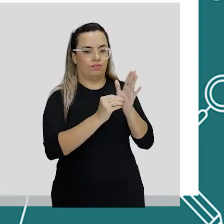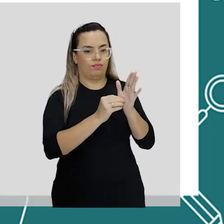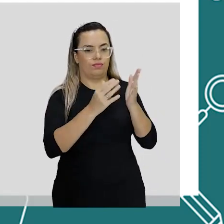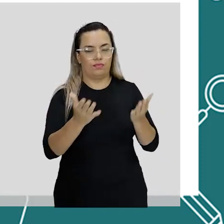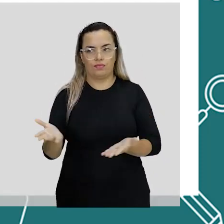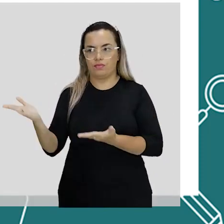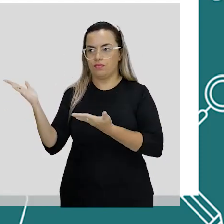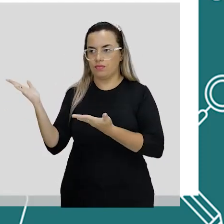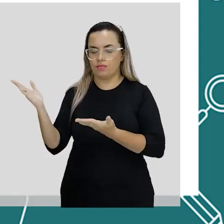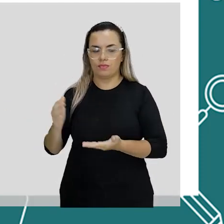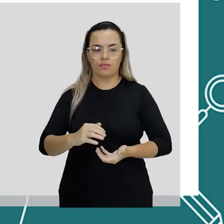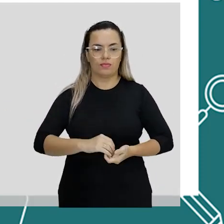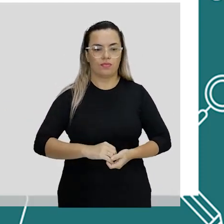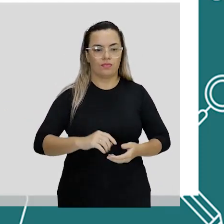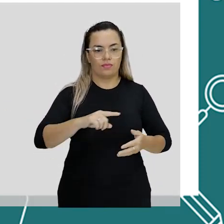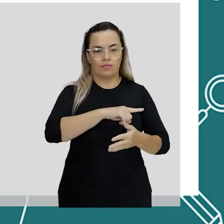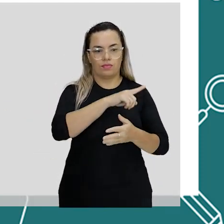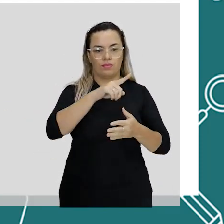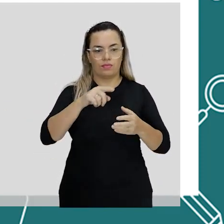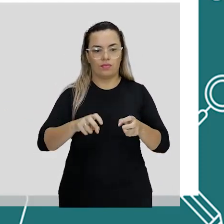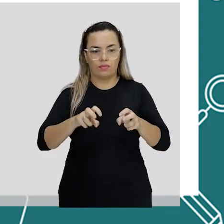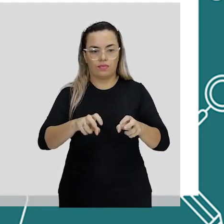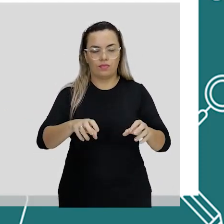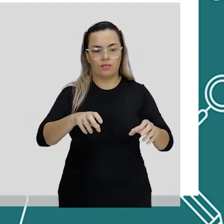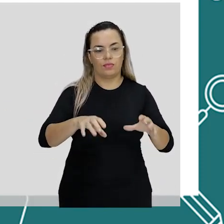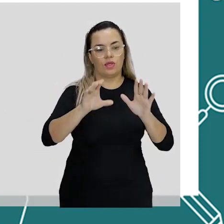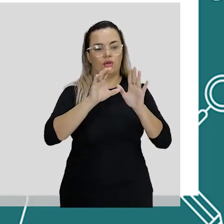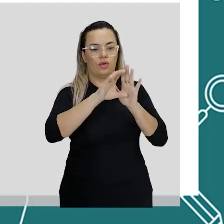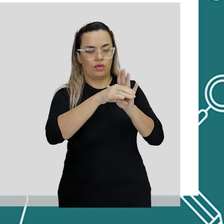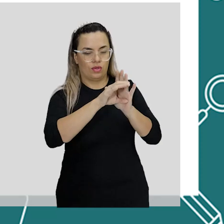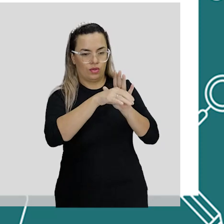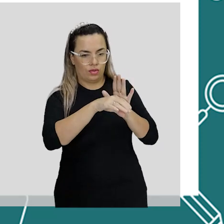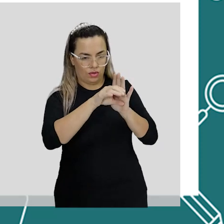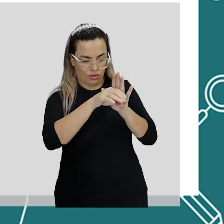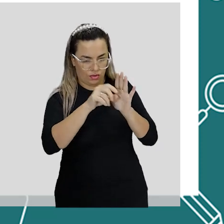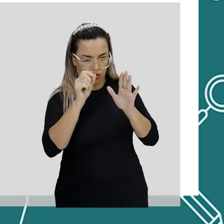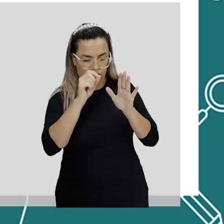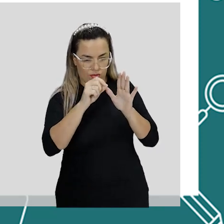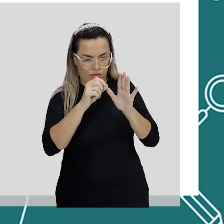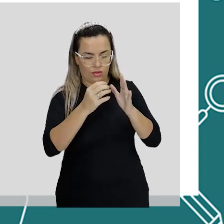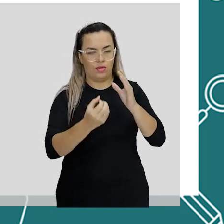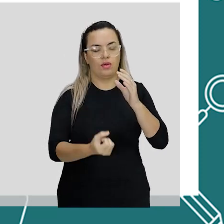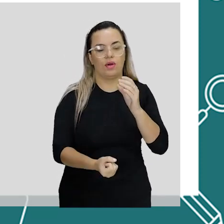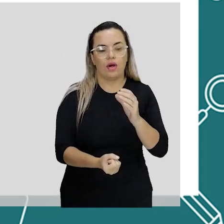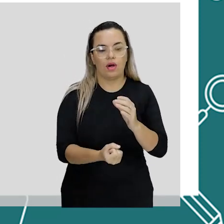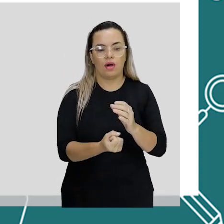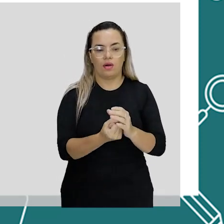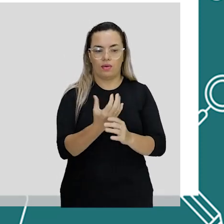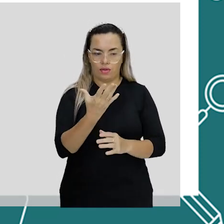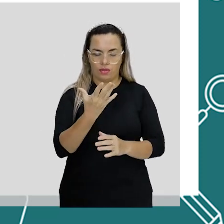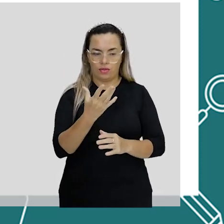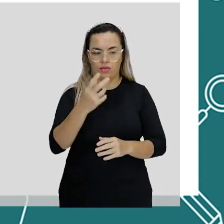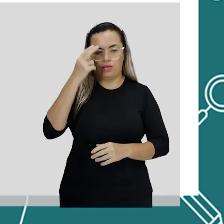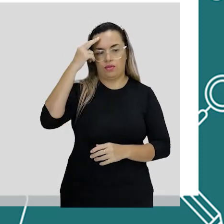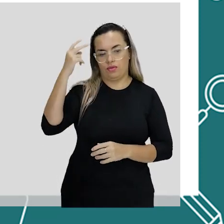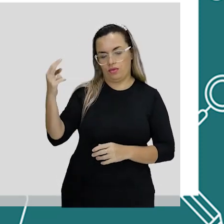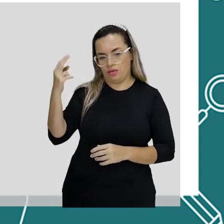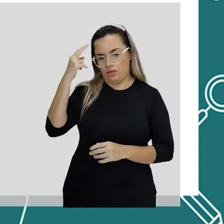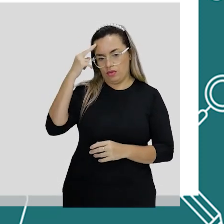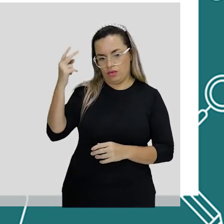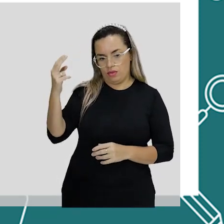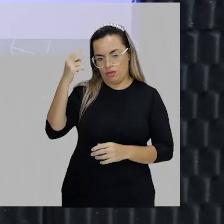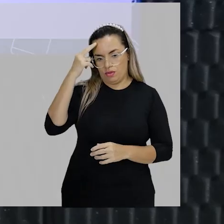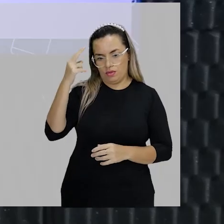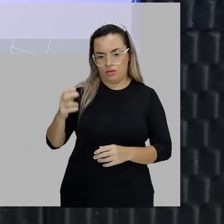ó. Atletismo, definição, origem histórica. Então, nós iremos falar sobre a definição, a origem,